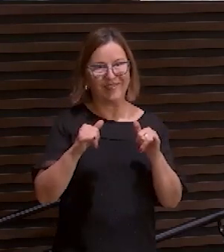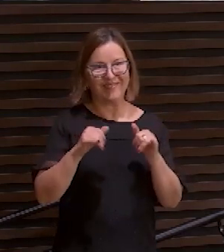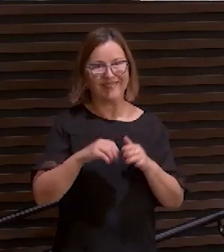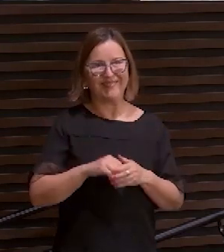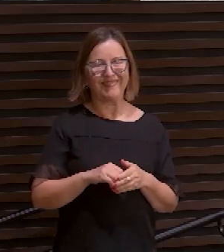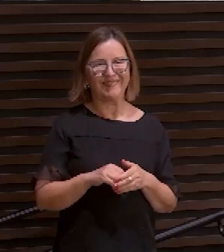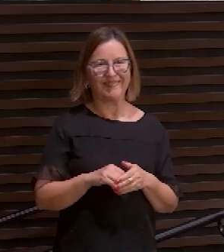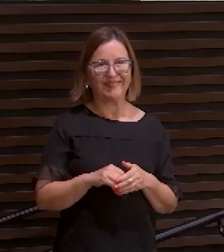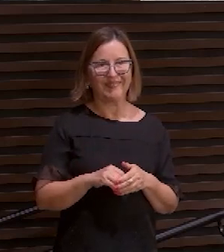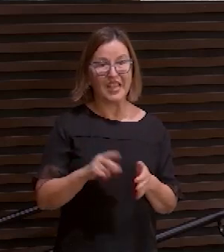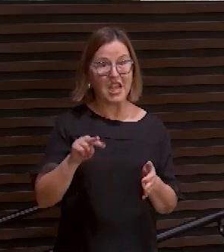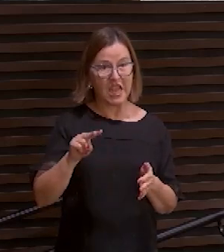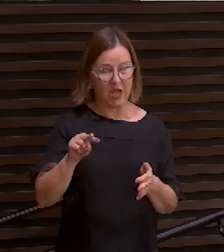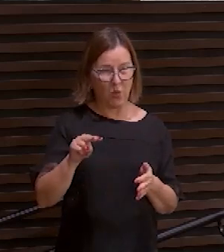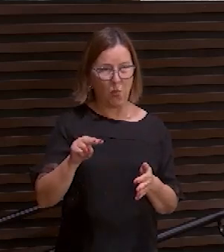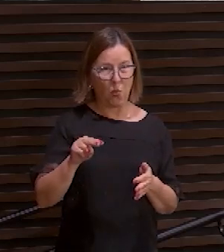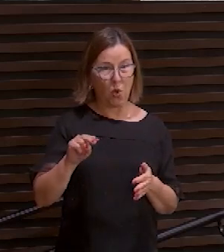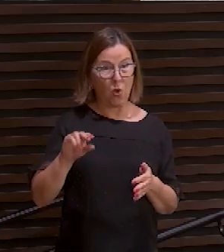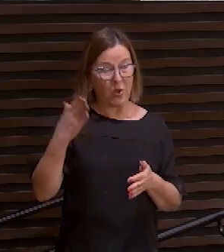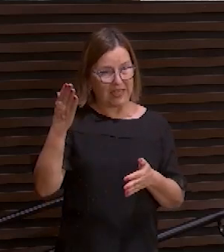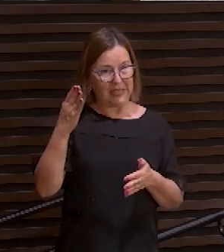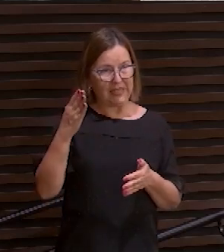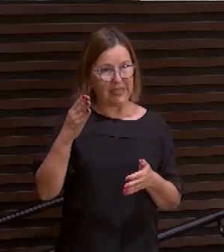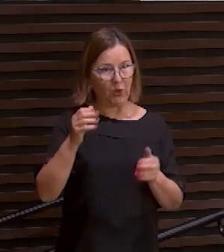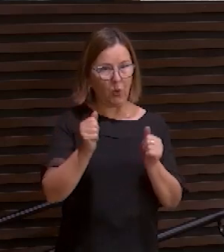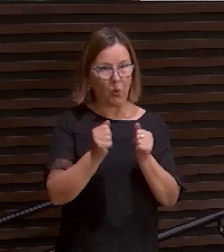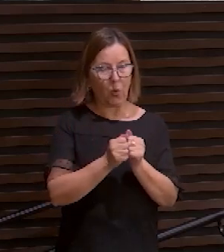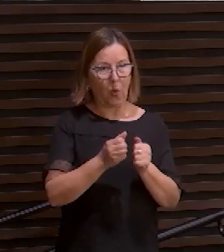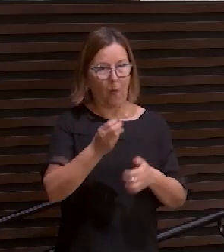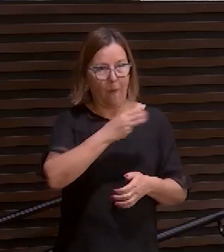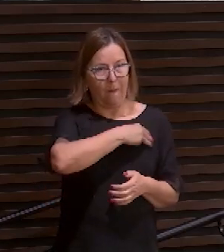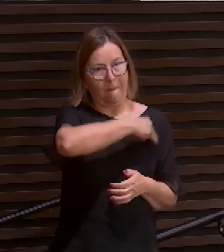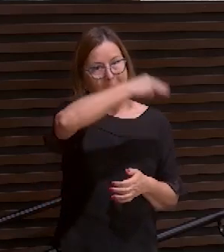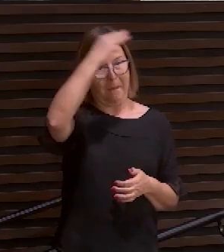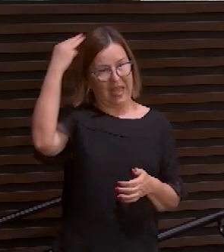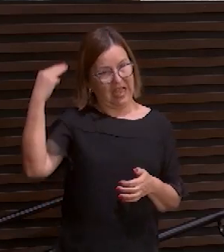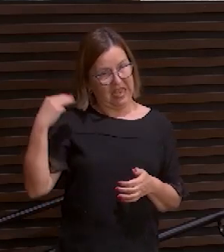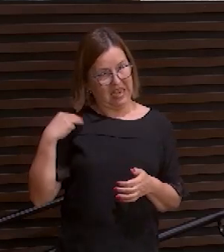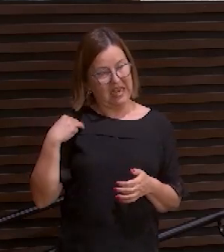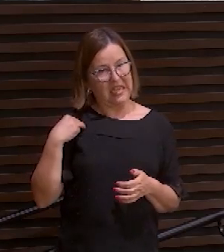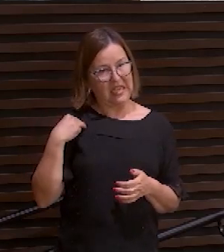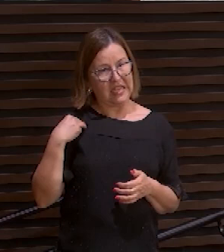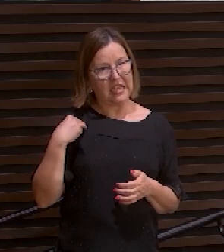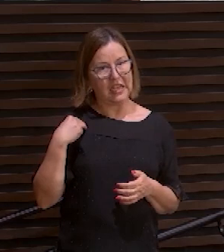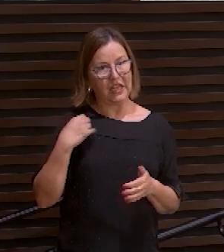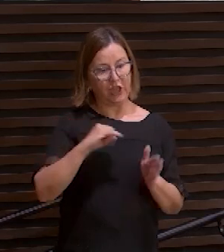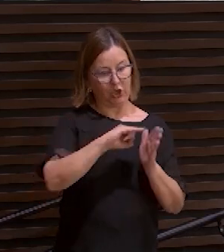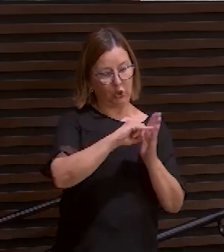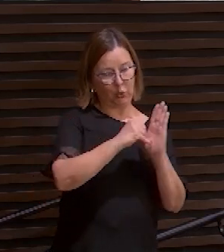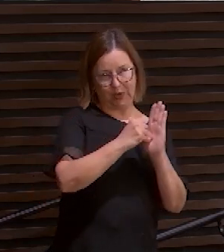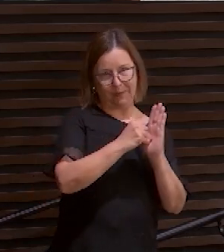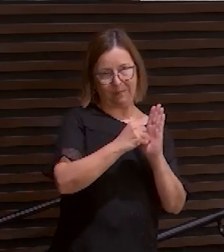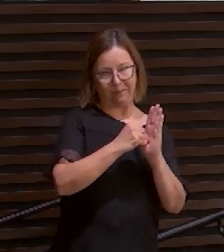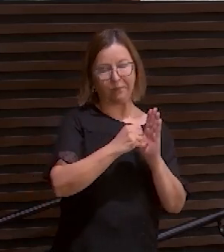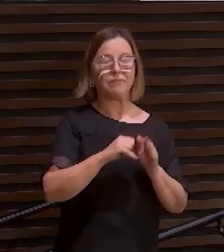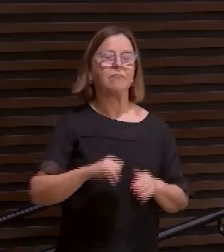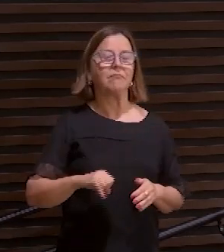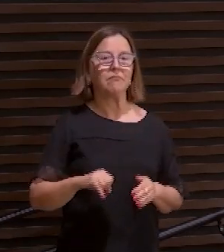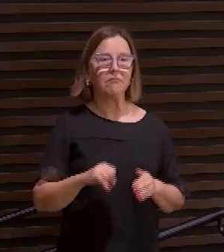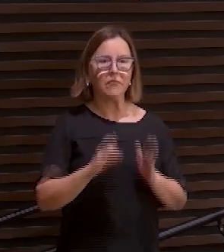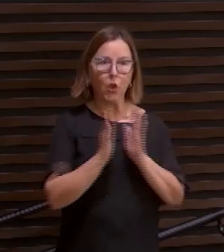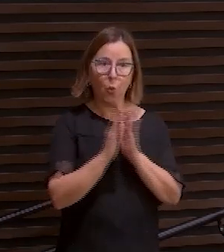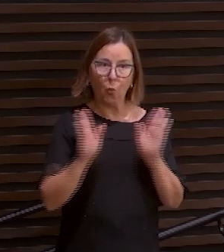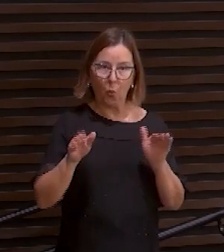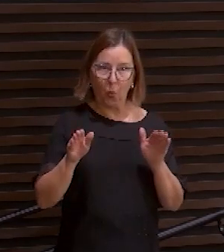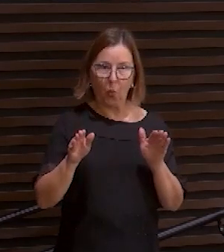com José. Maria, uma jovenzinha. O anjo Gabriel se manifesta a